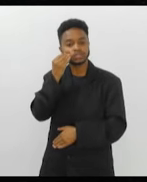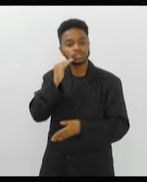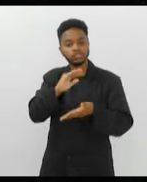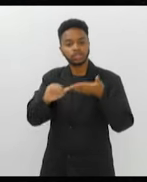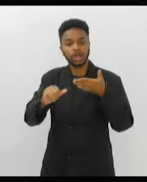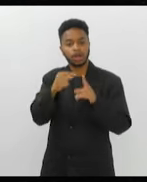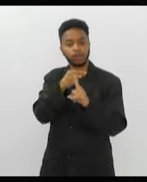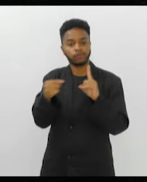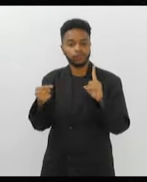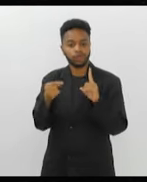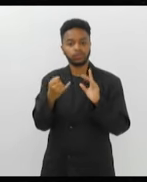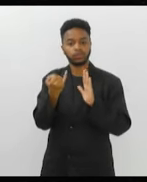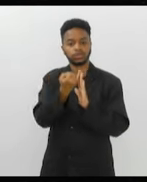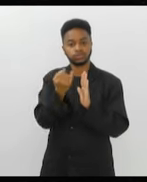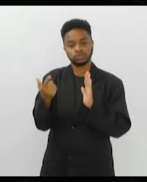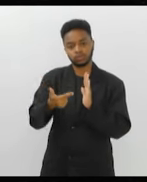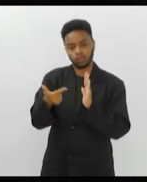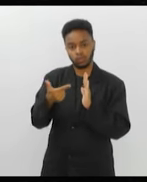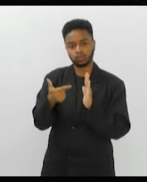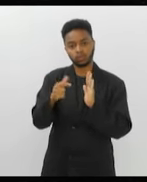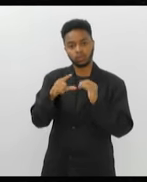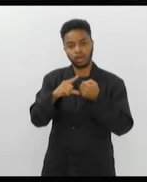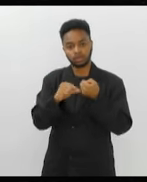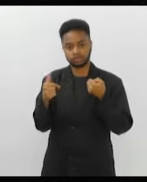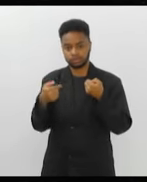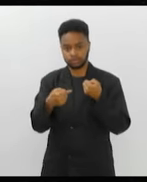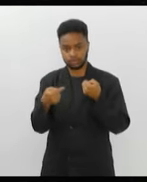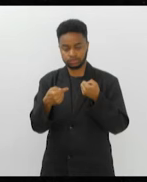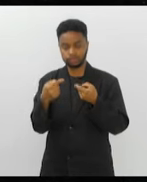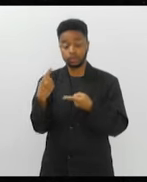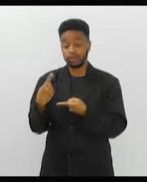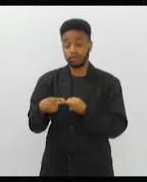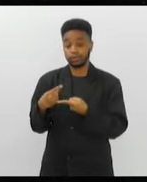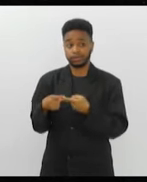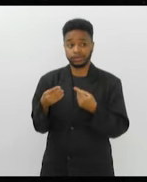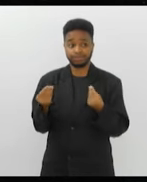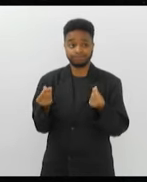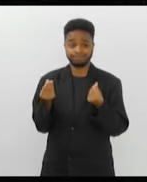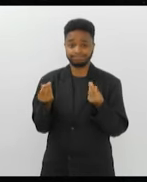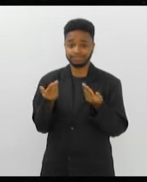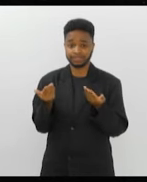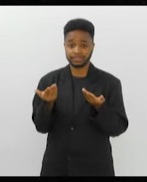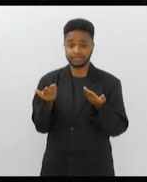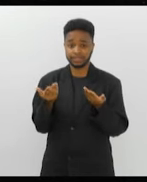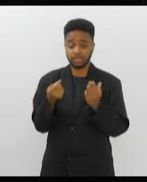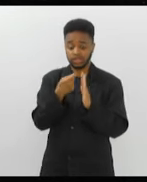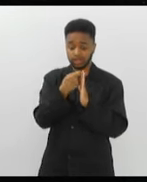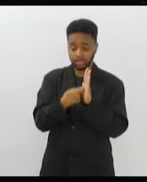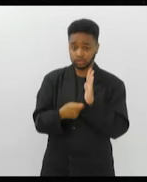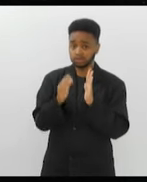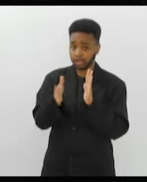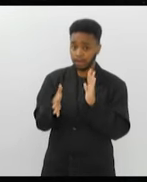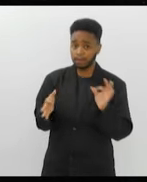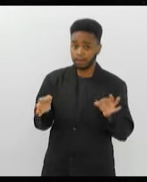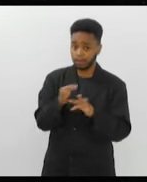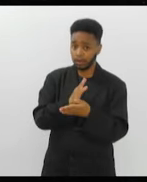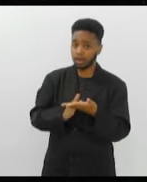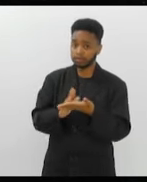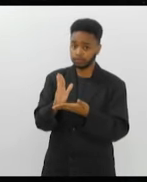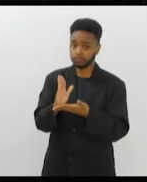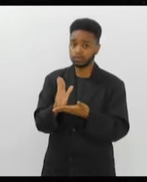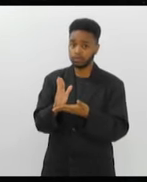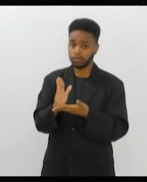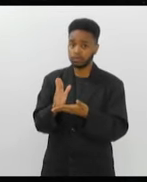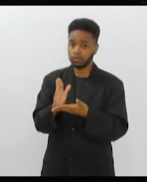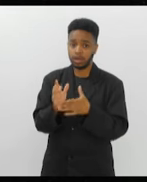veto do inciso 2º do artigo 7º, até porque esta redação foi aprovada praticamente